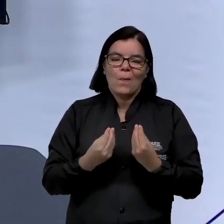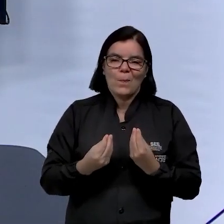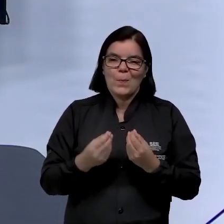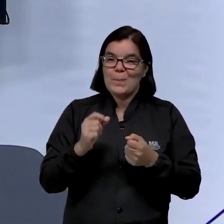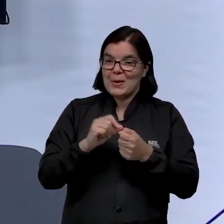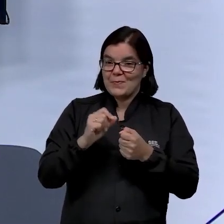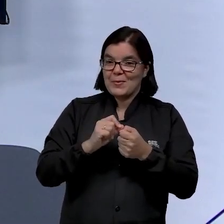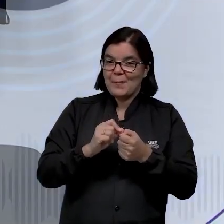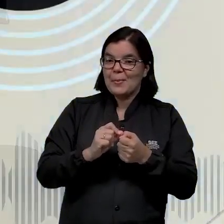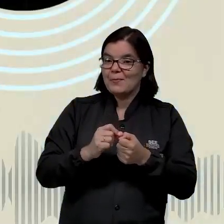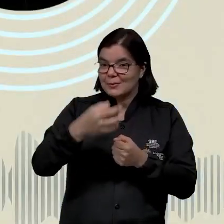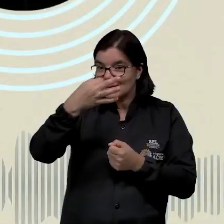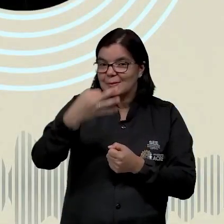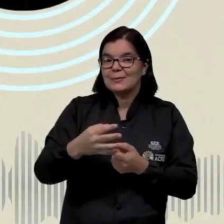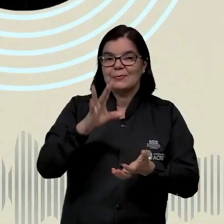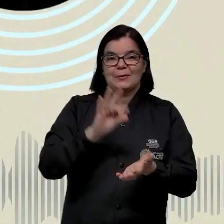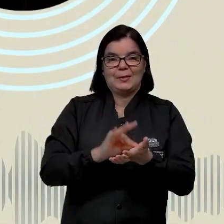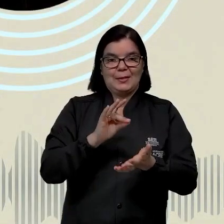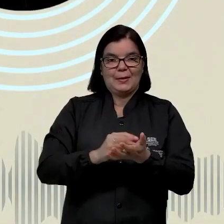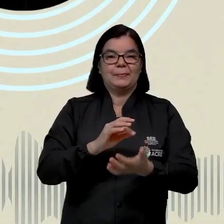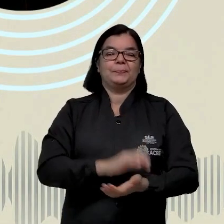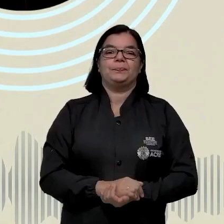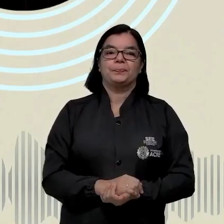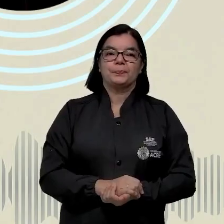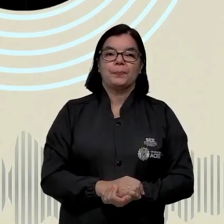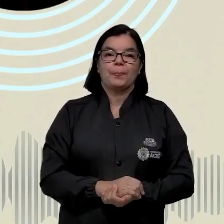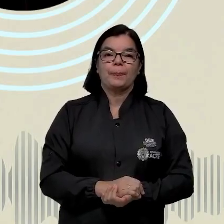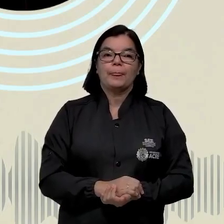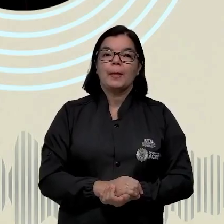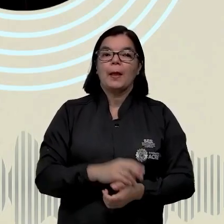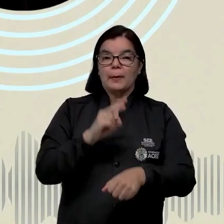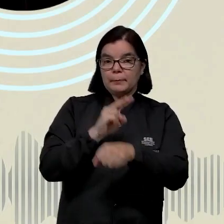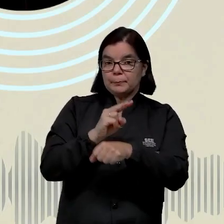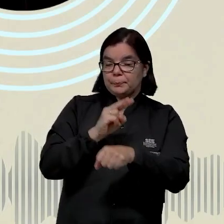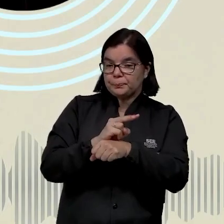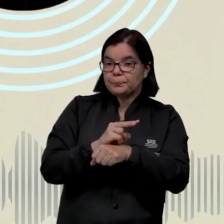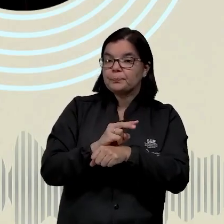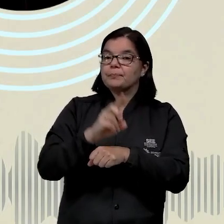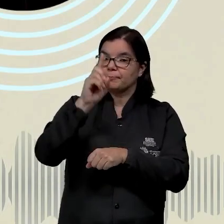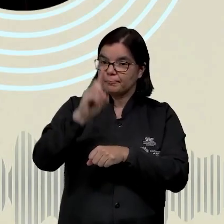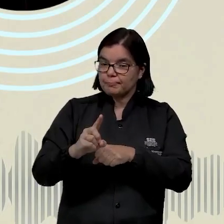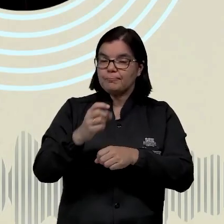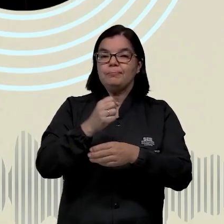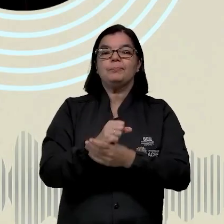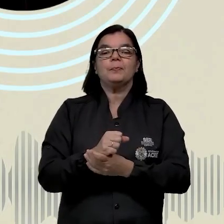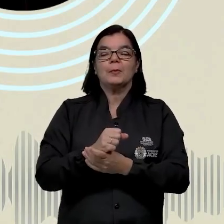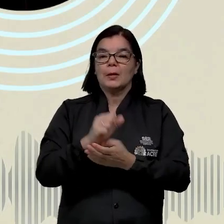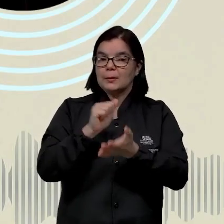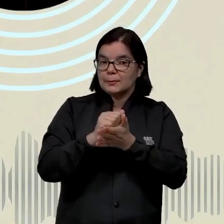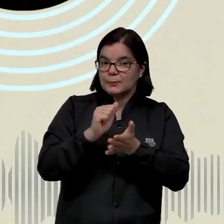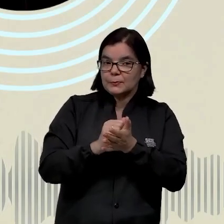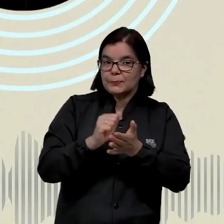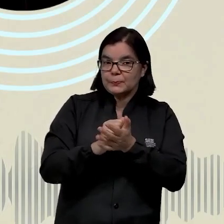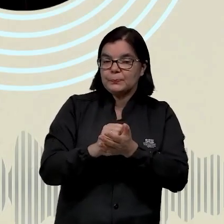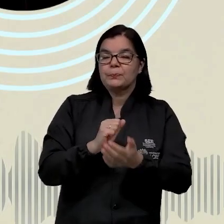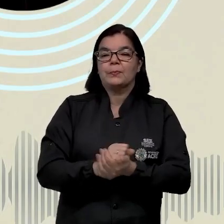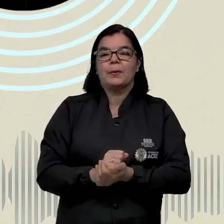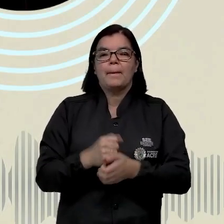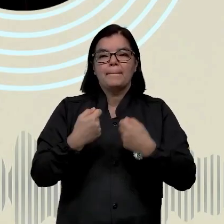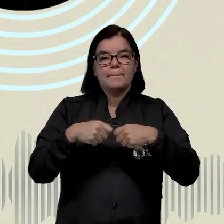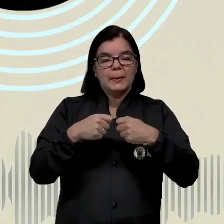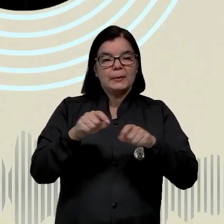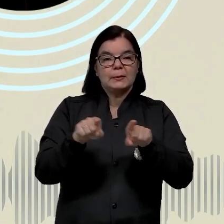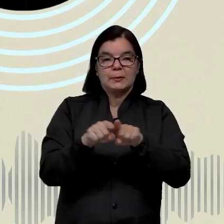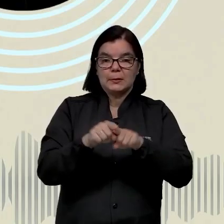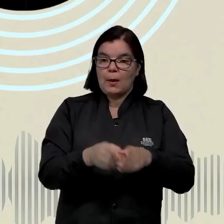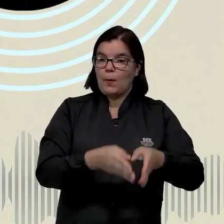para formalizar? Olha lá, o registro legal, ele protege a obra e direitos autorais. E aí você pode fazer o